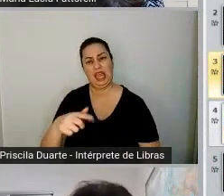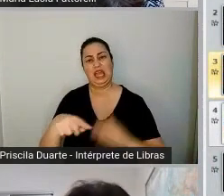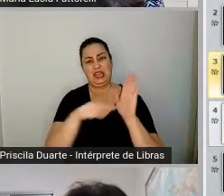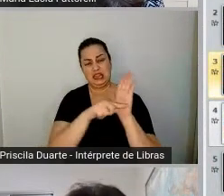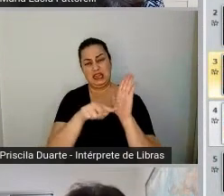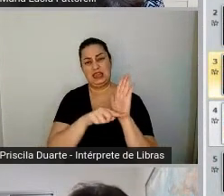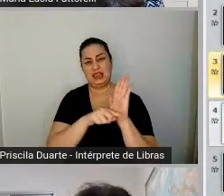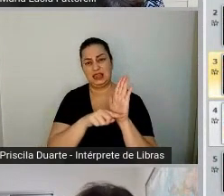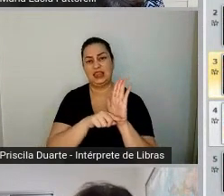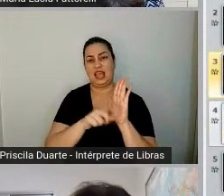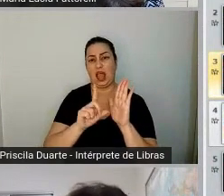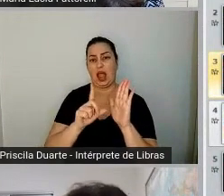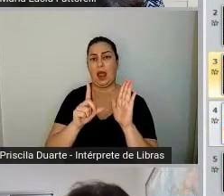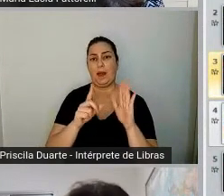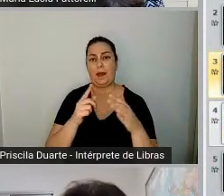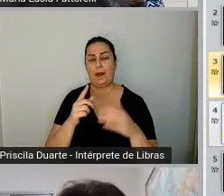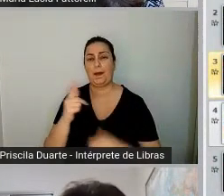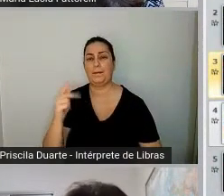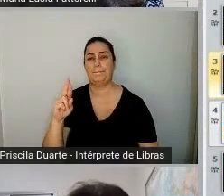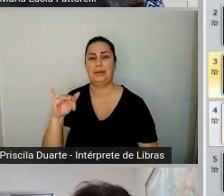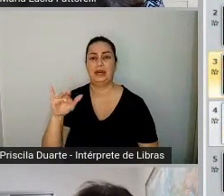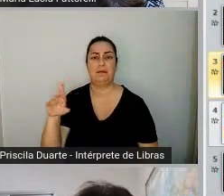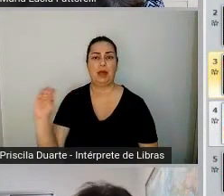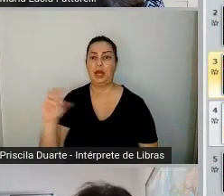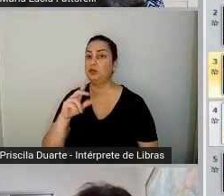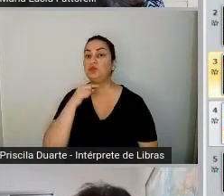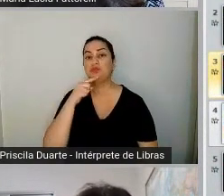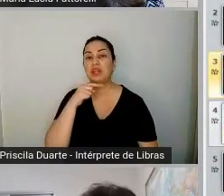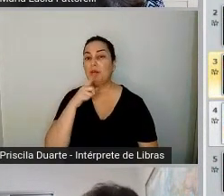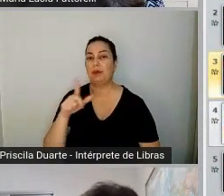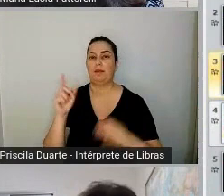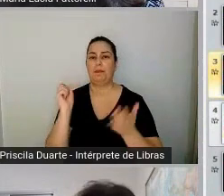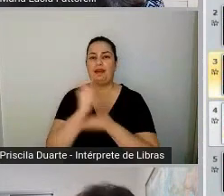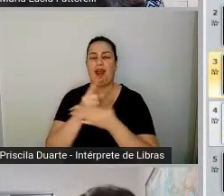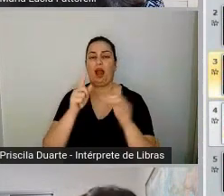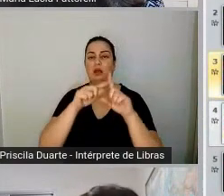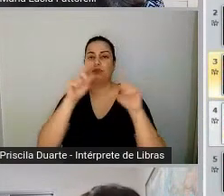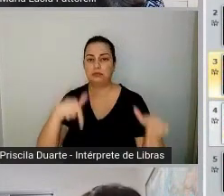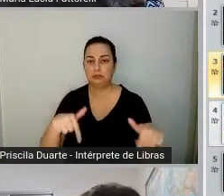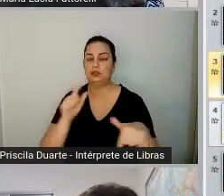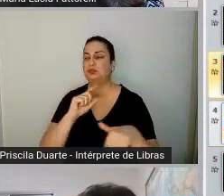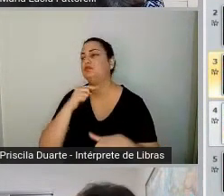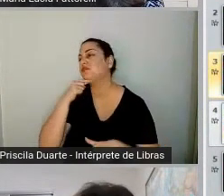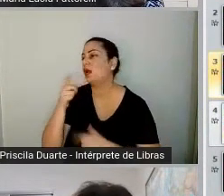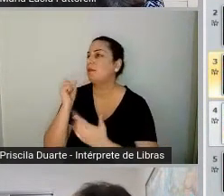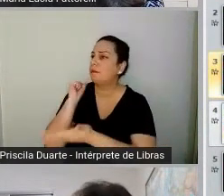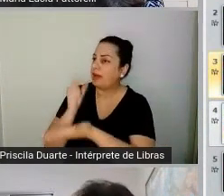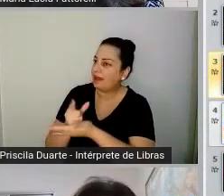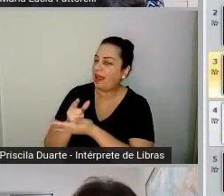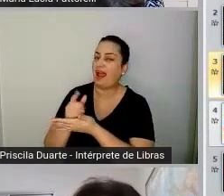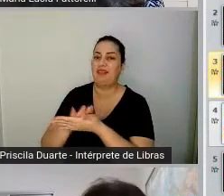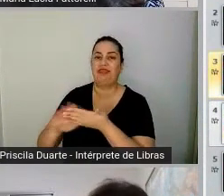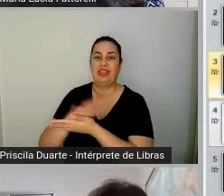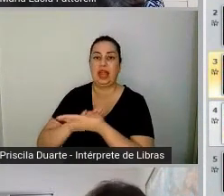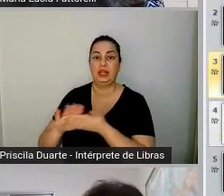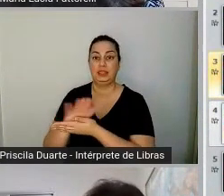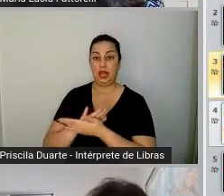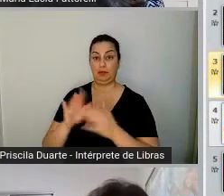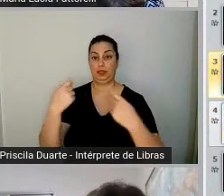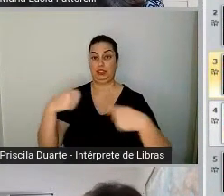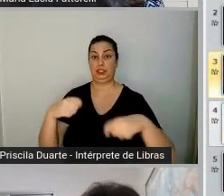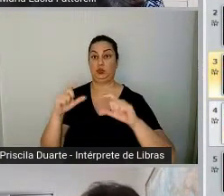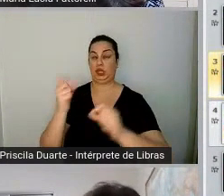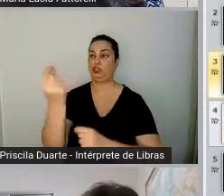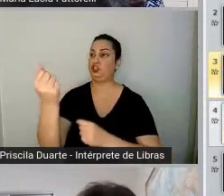pagar previdência, não tem nem como pagar pessoal, e aí tem que pegar empréstimo para pagar previdência e pagar empréstimo para